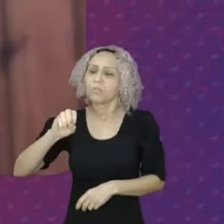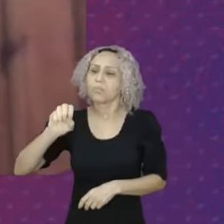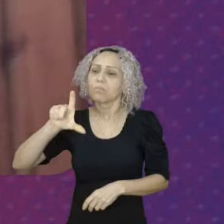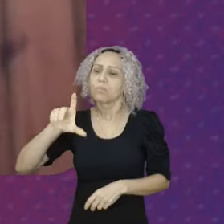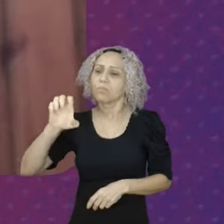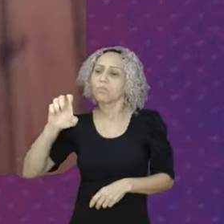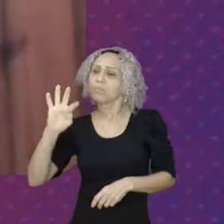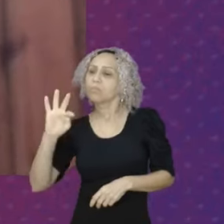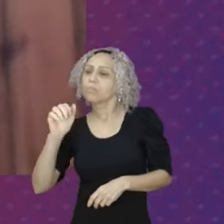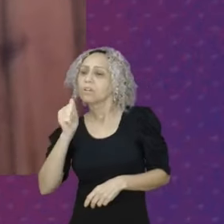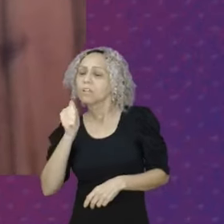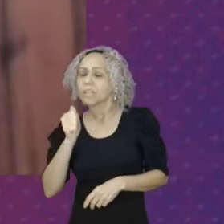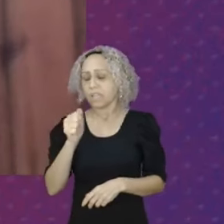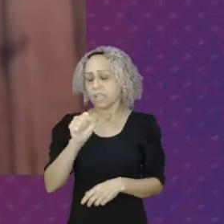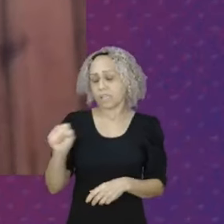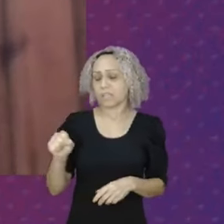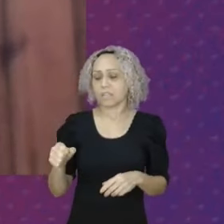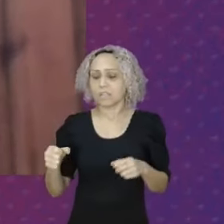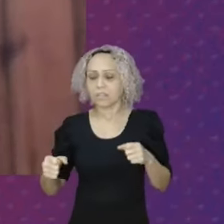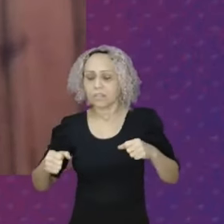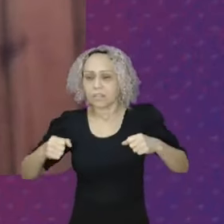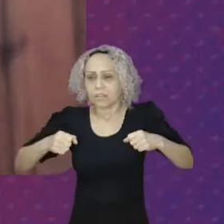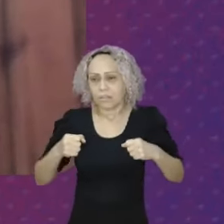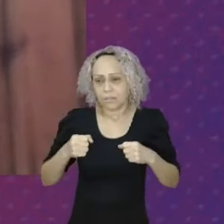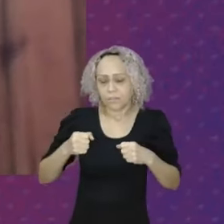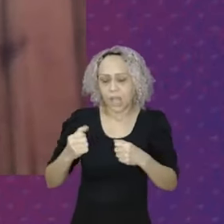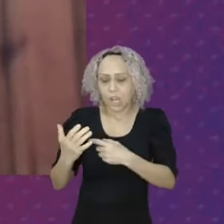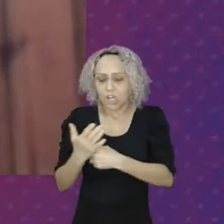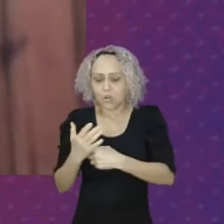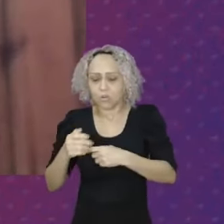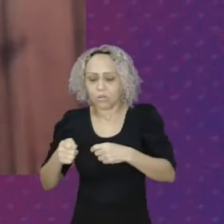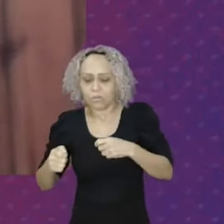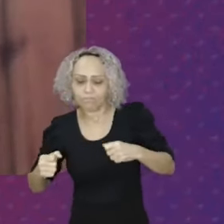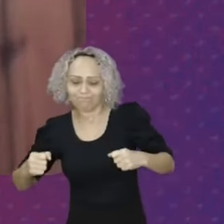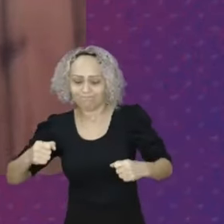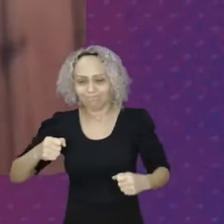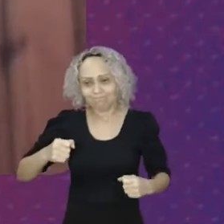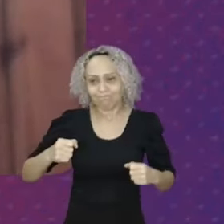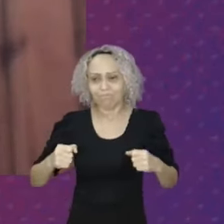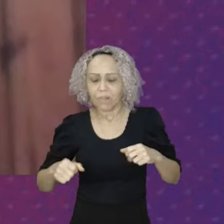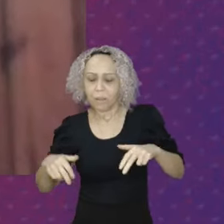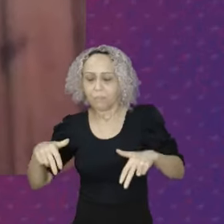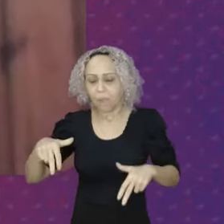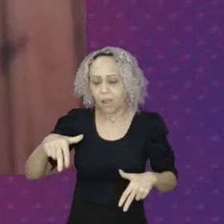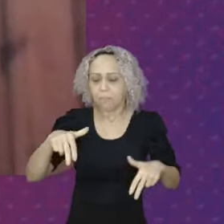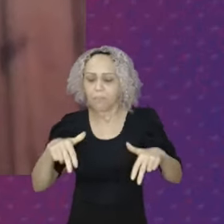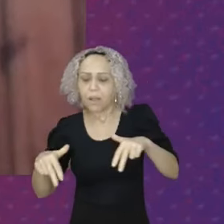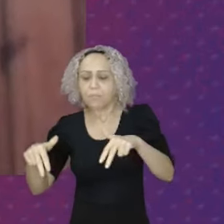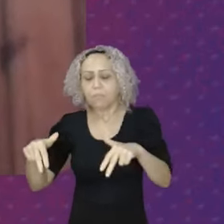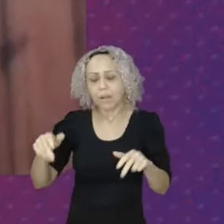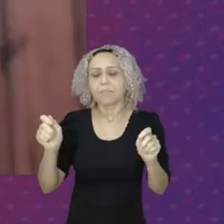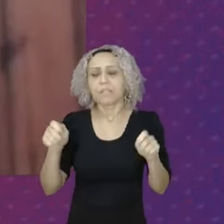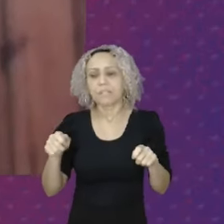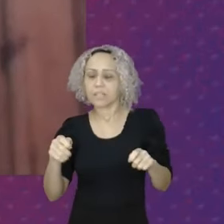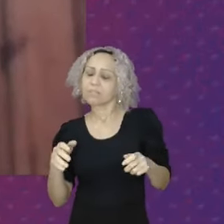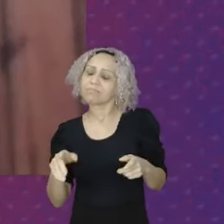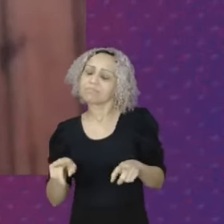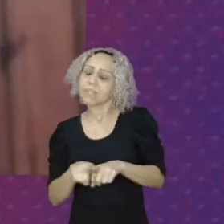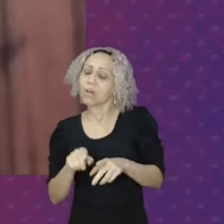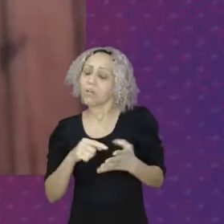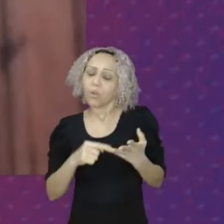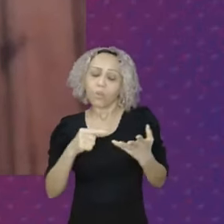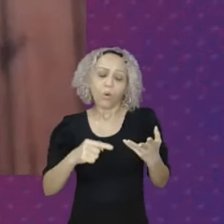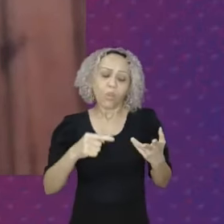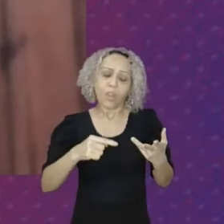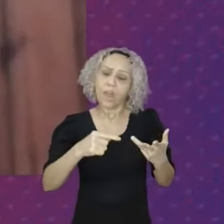adaptar o meu caminhar a a forma né que eu consigo me promover mas paraas pessoas sgas como eu disse a gente tem que a gente